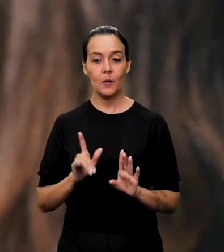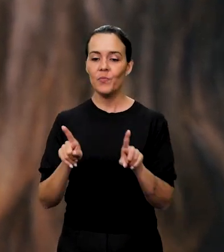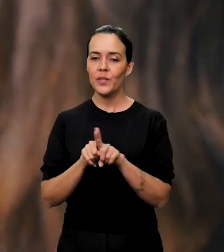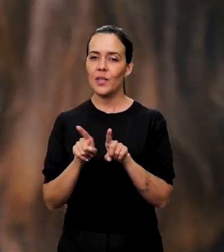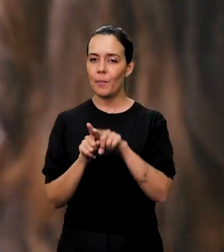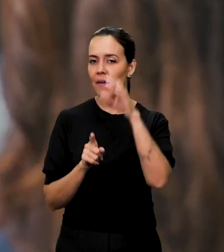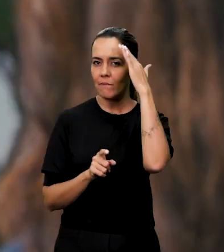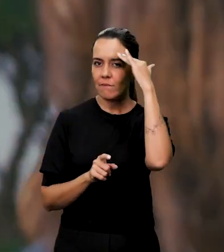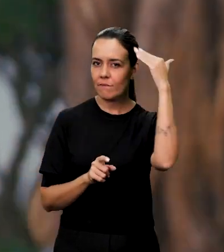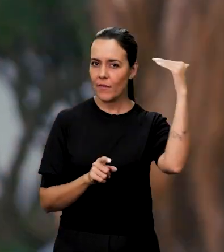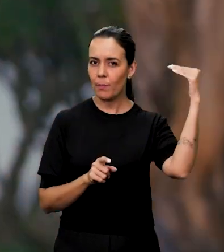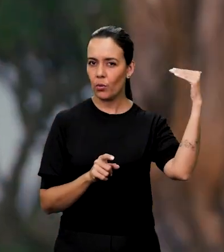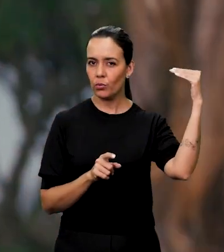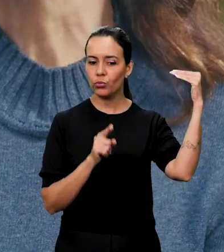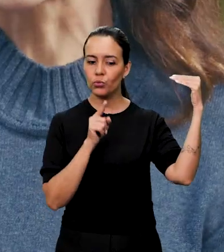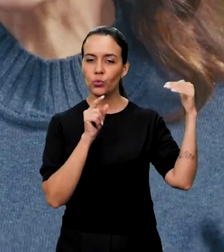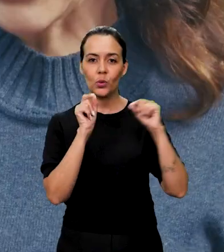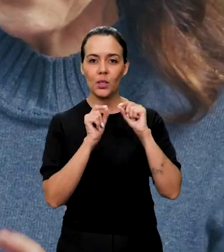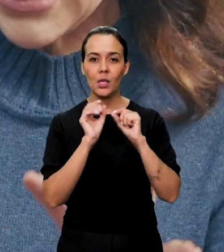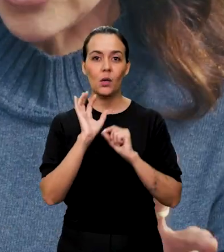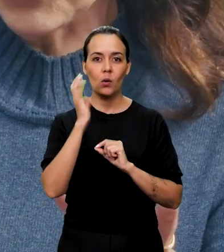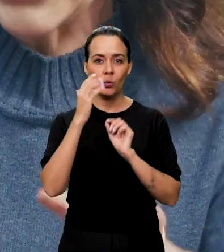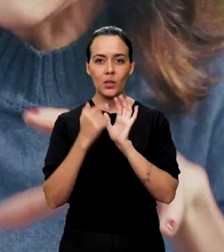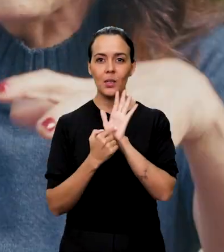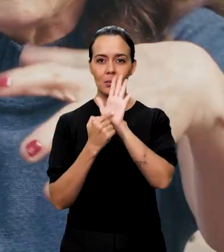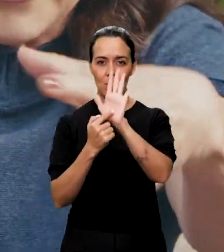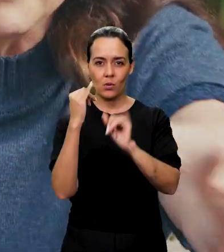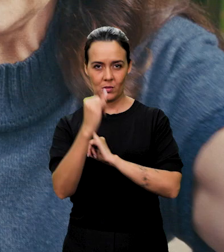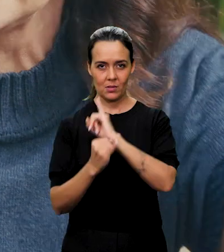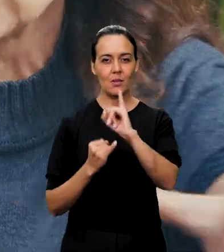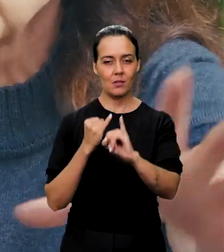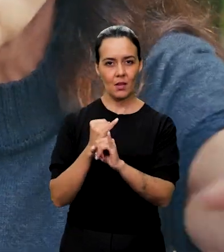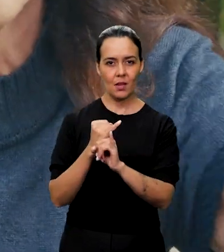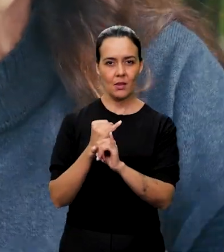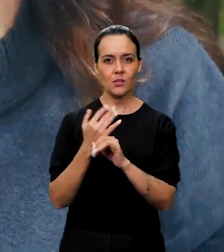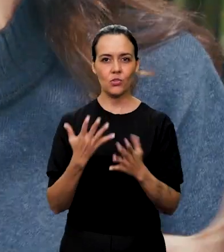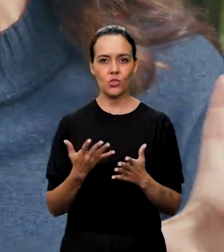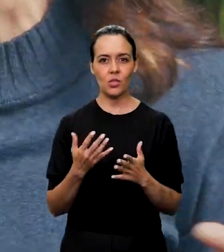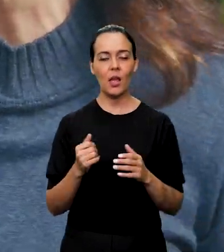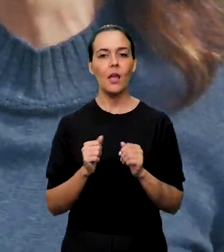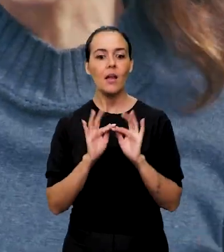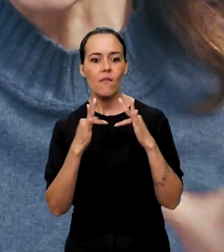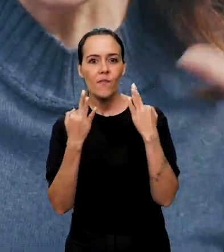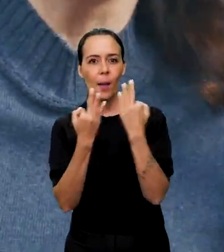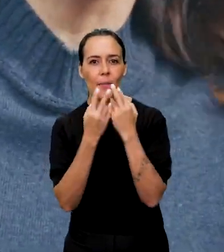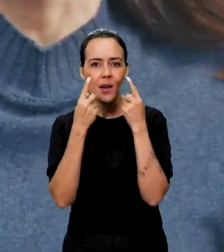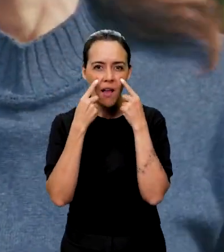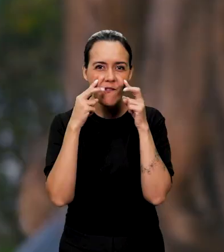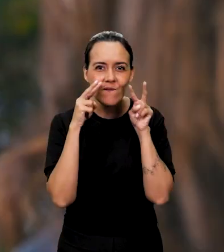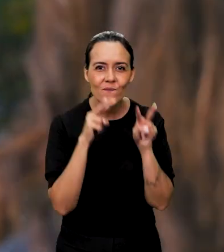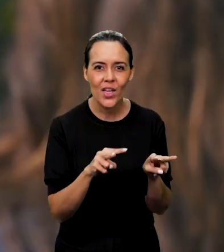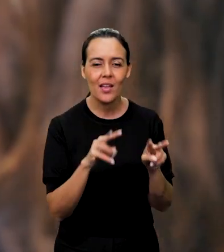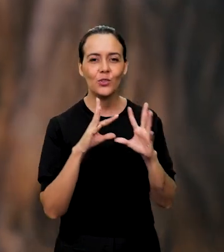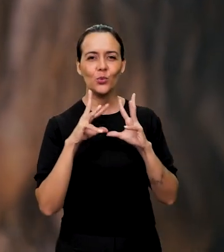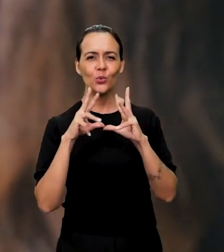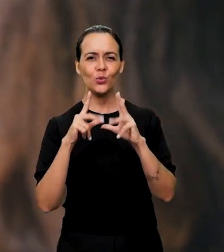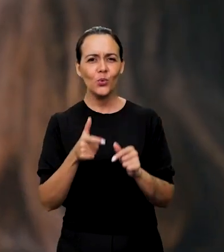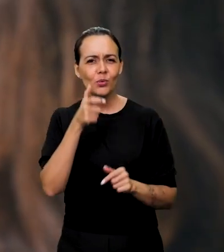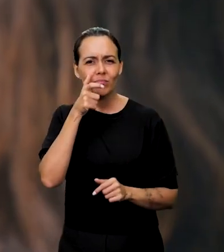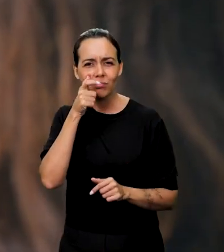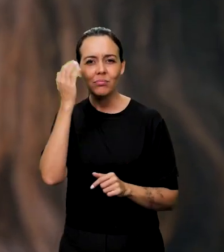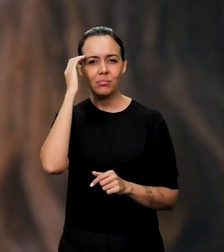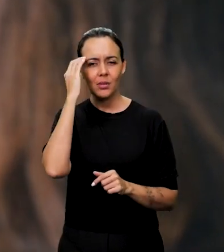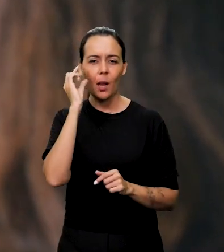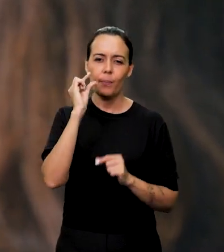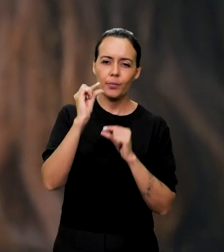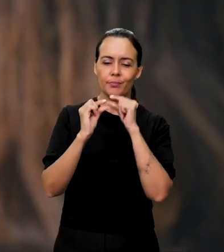seja muito importante a gente tirar esse que aí tema chega da mais, caixa. chega na família, chega no colo Exatamente. de todo mundo. esse Chega no assunto. colo de todo mundo. É. Mas a gente